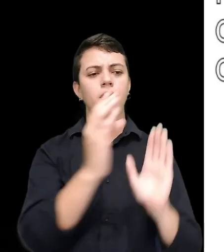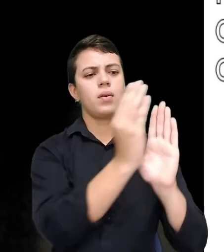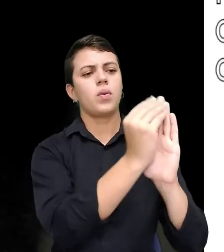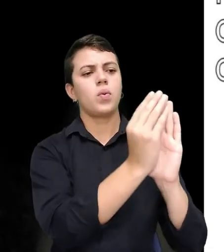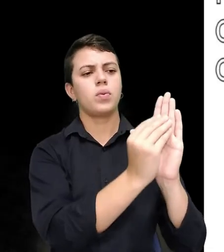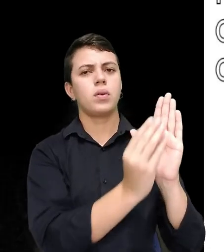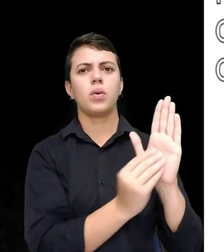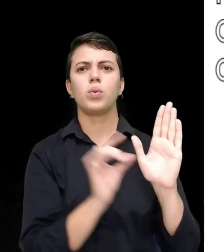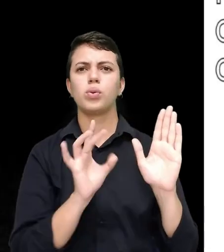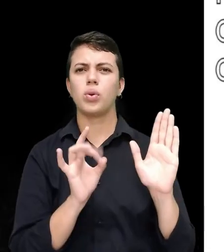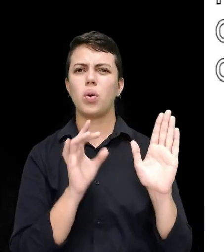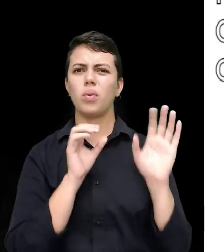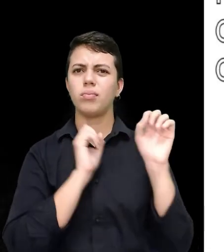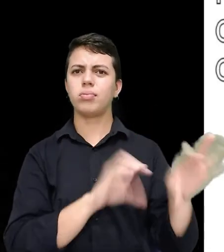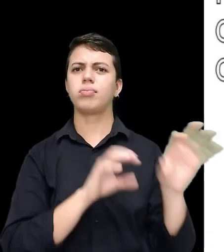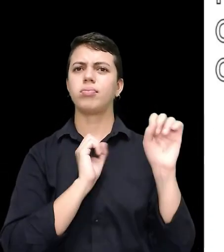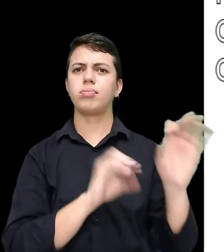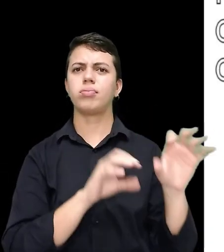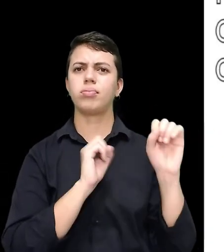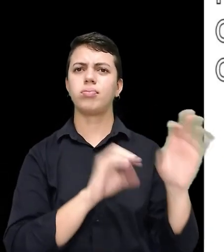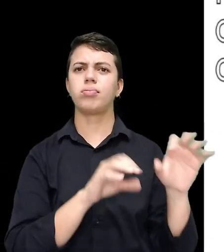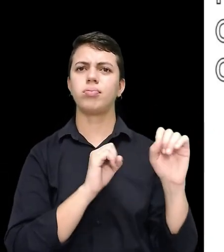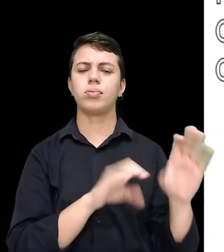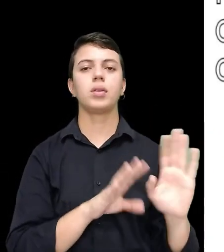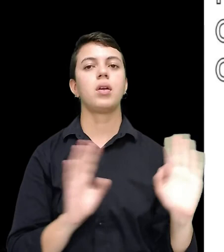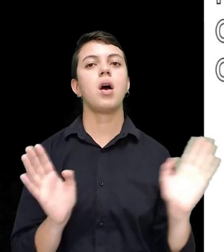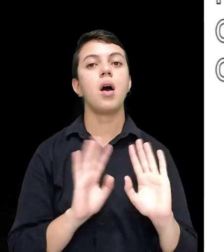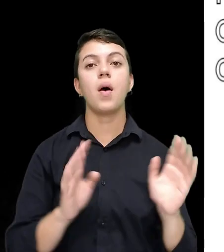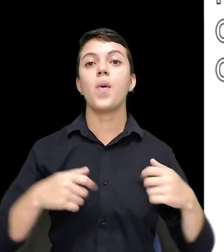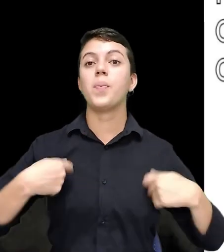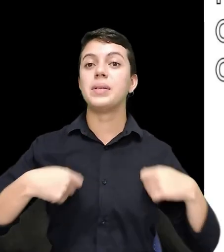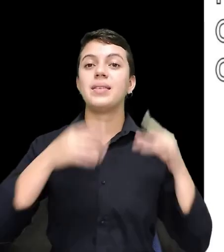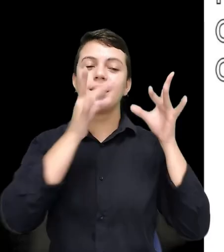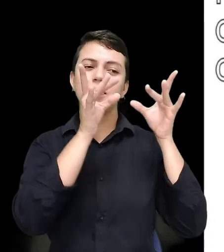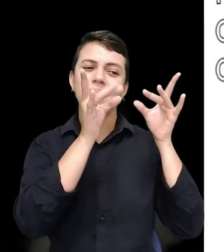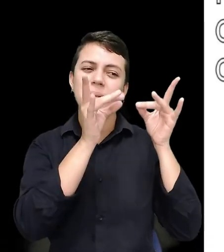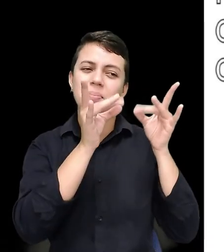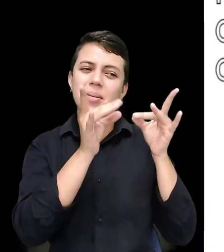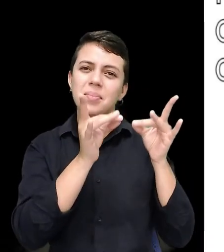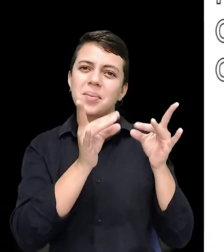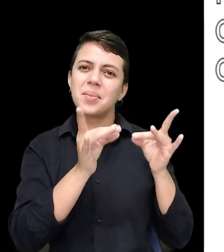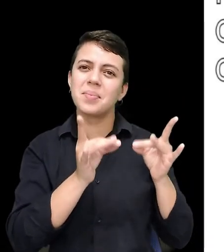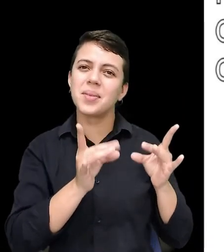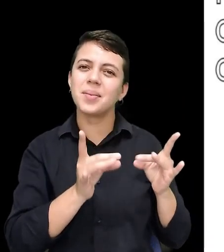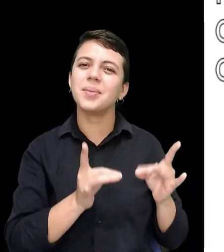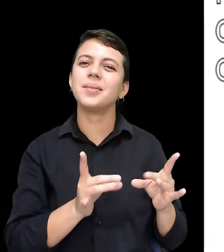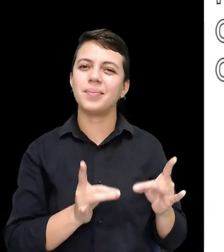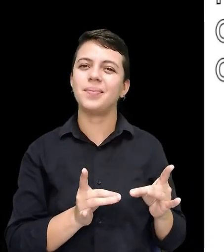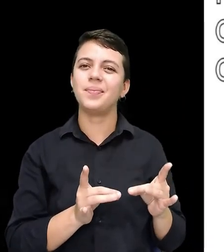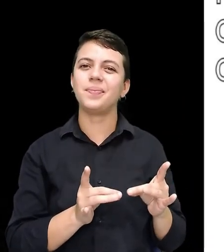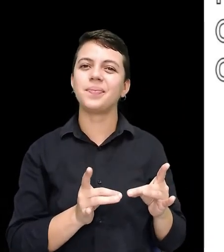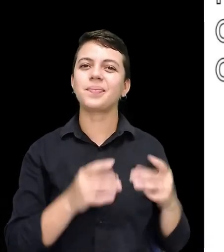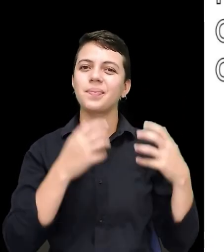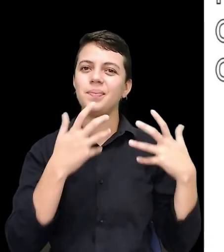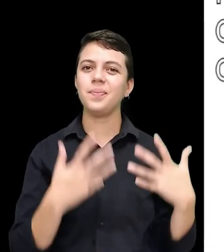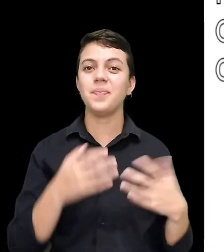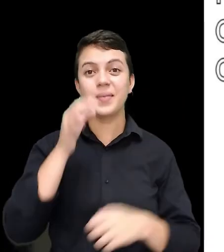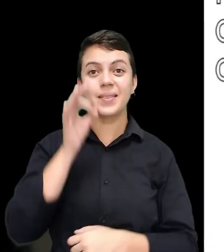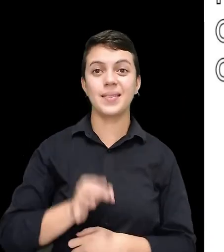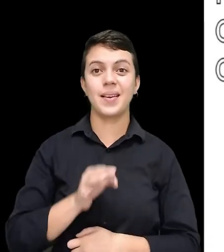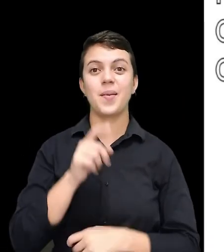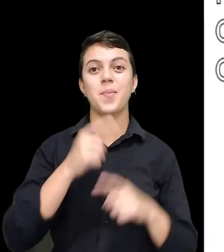sejam apenas ensinados, né? Mas eles precisam ser bem ensinados. O que isso quer dizer? Nessa